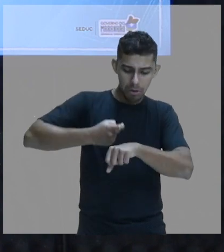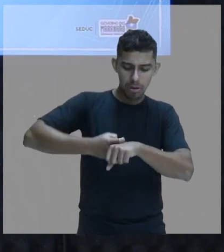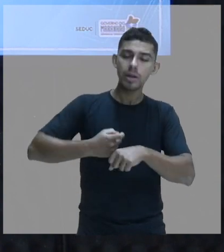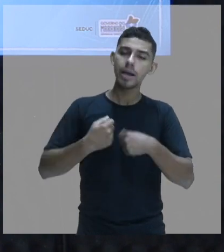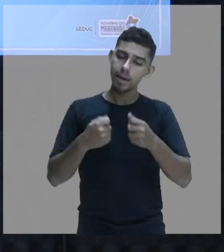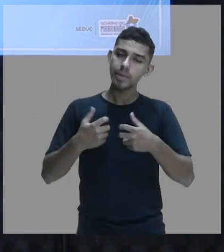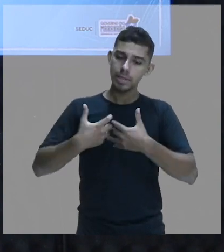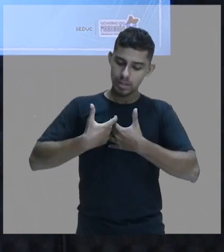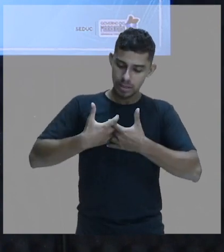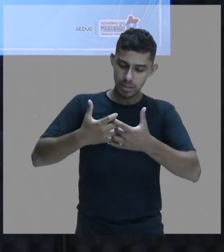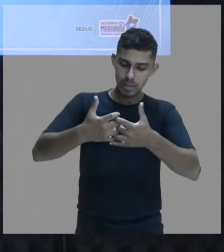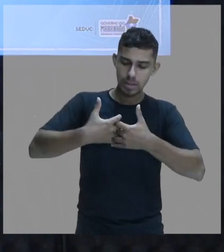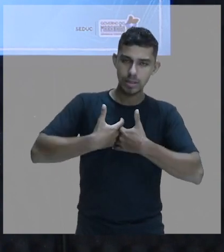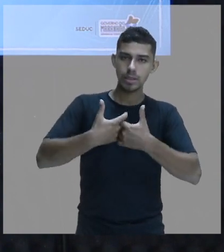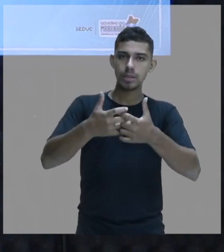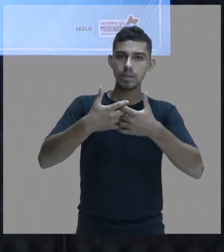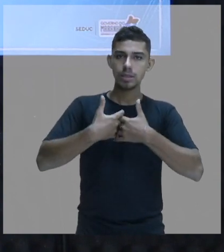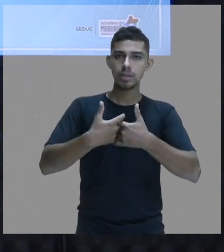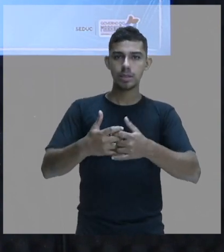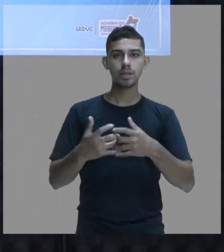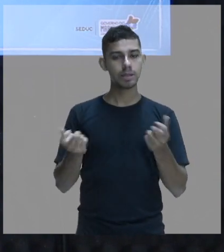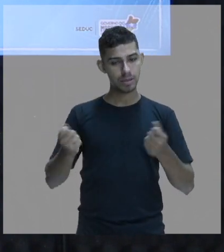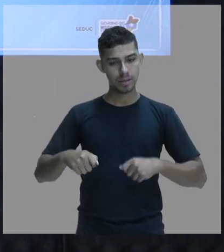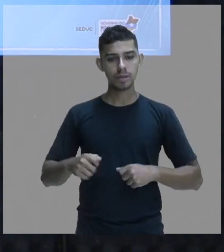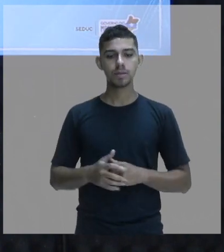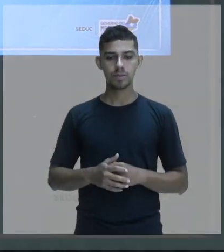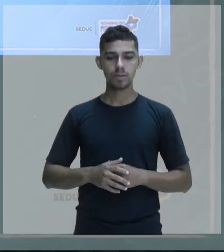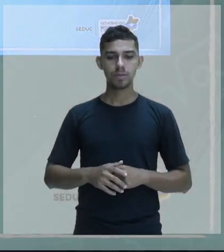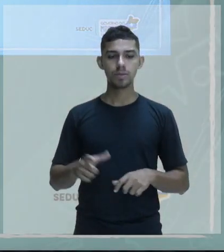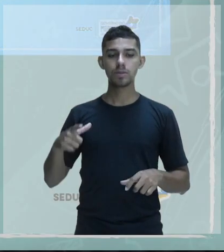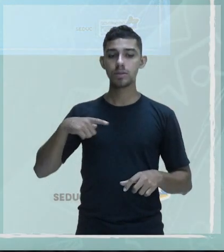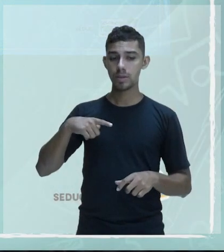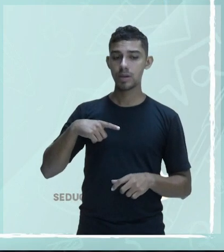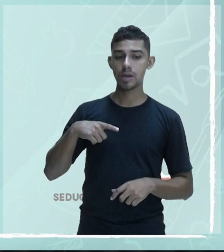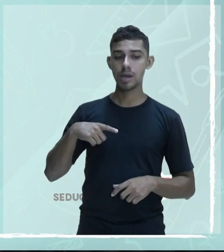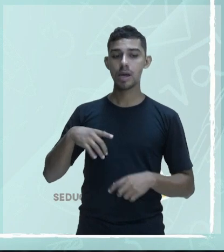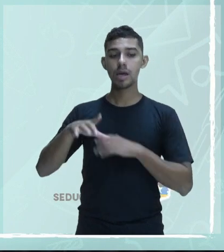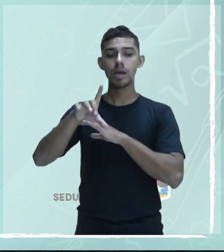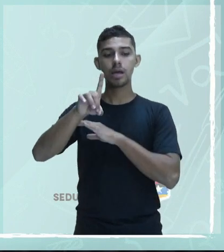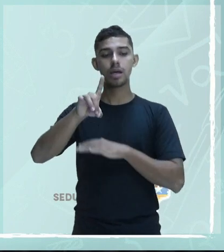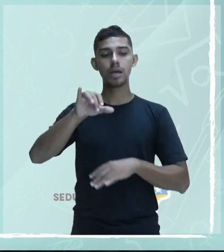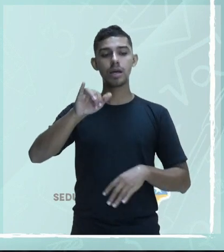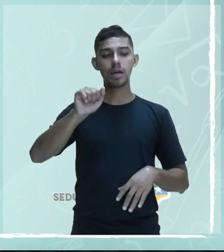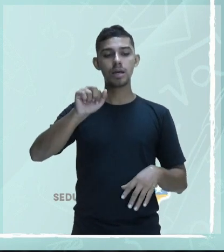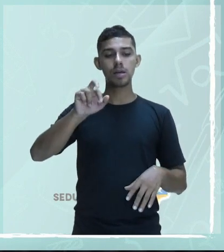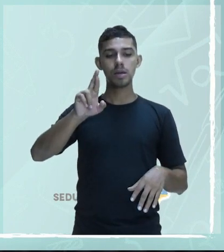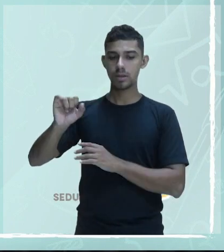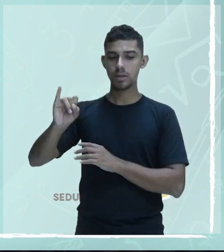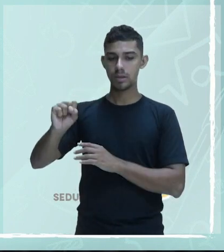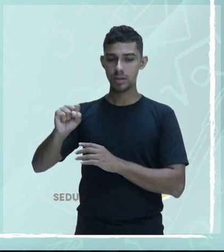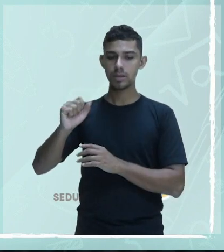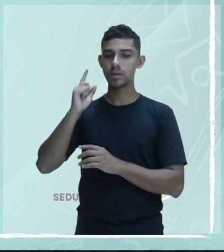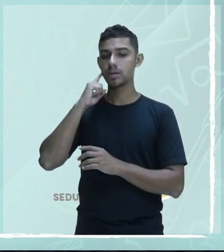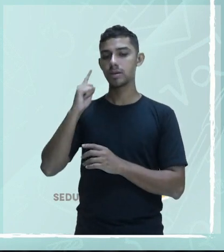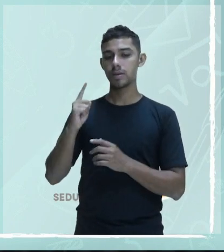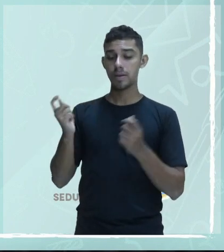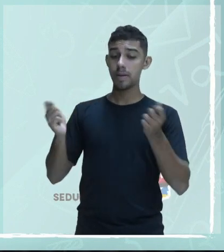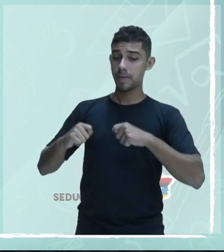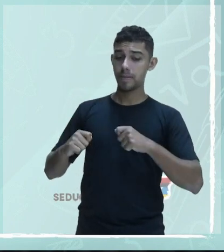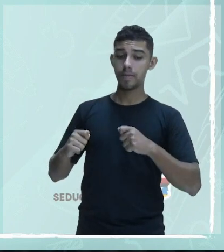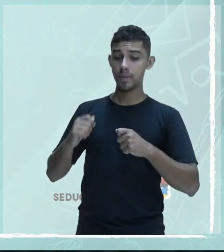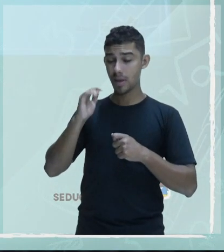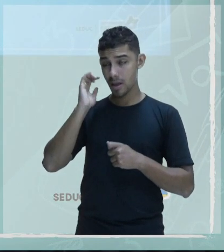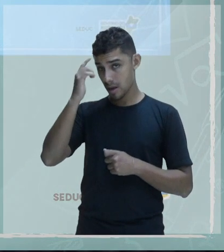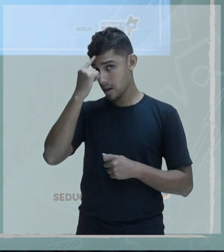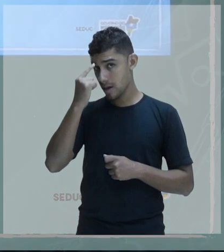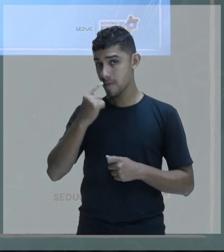que ter uma certa flexibilidade. Nós temos as diartroses, que são articulações flexíveis. Daqui eu coloquei aqui uma